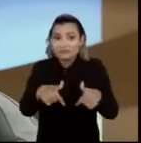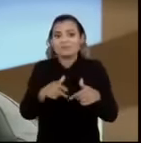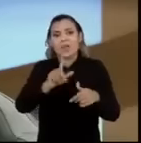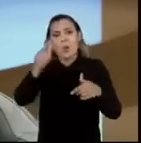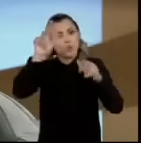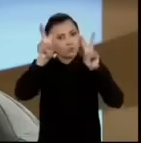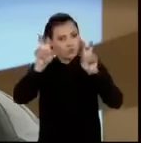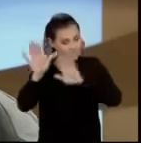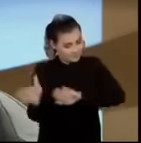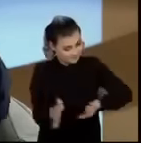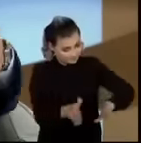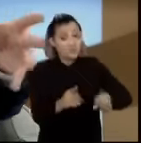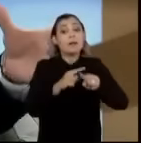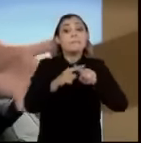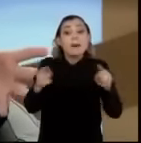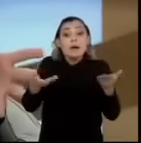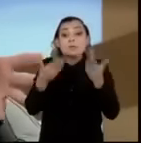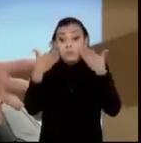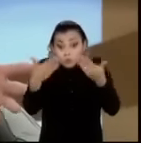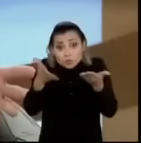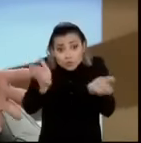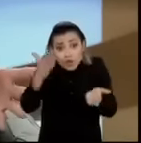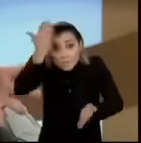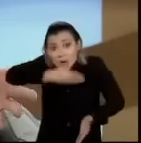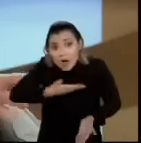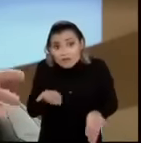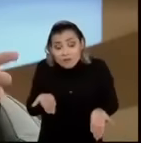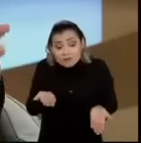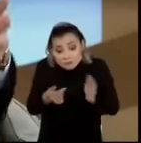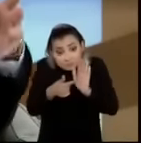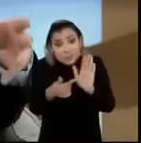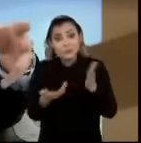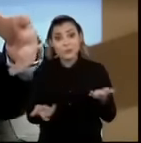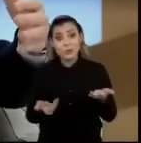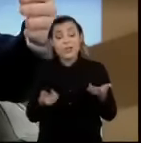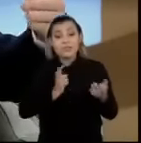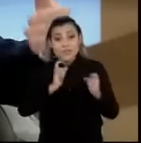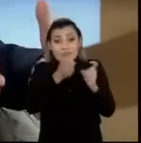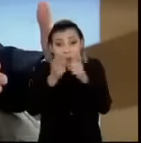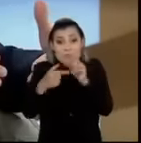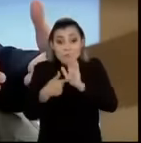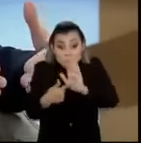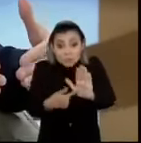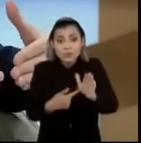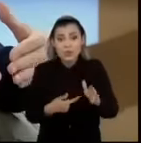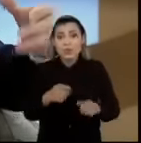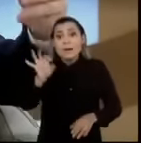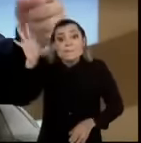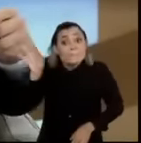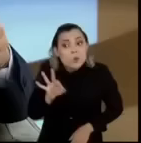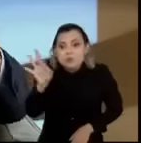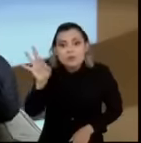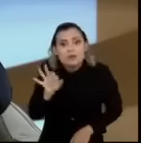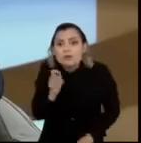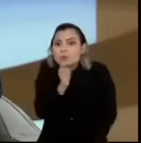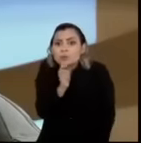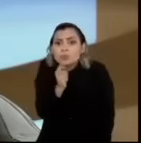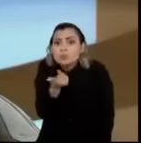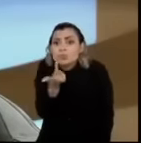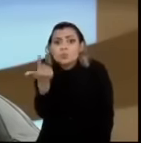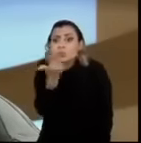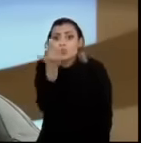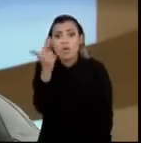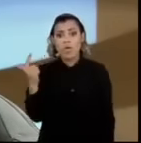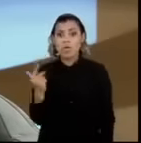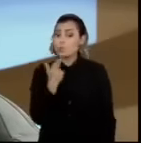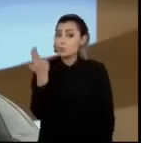Mas o fato é que nós demonstramos, através daquela coletiva que foi feita, que imputar um percentual para comparação mês a